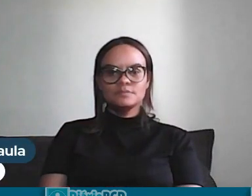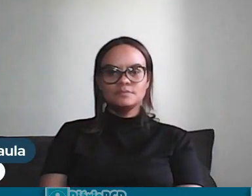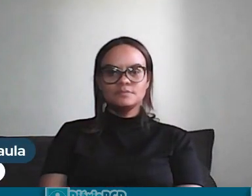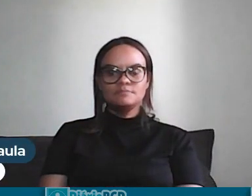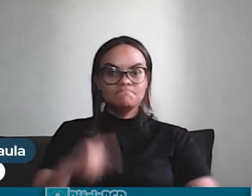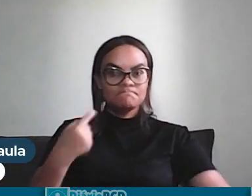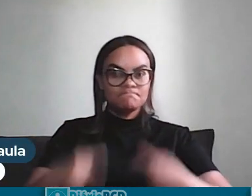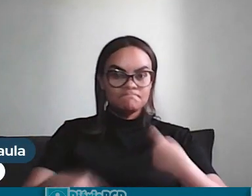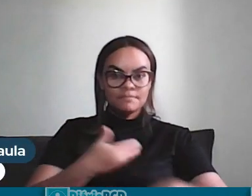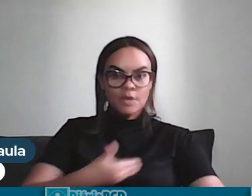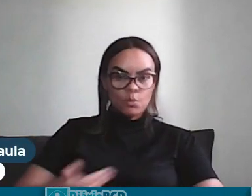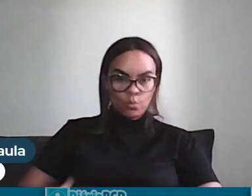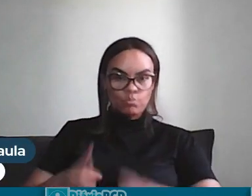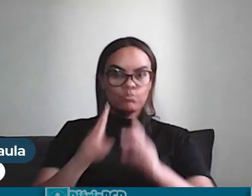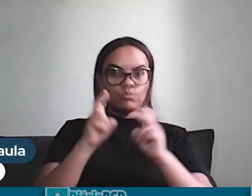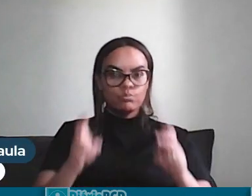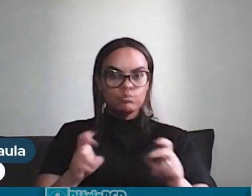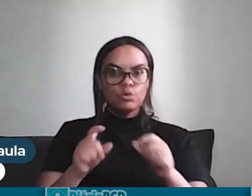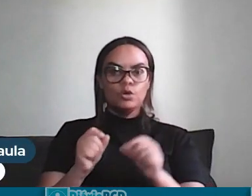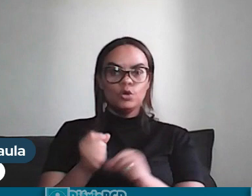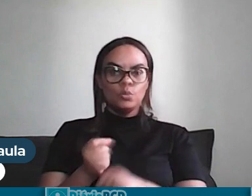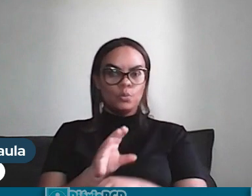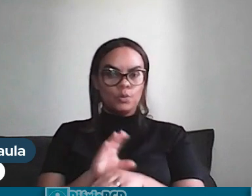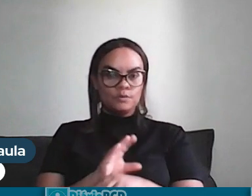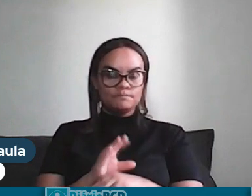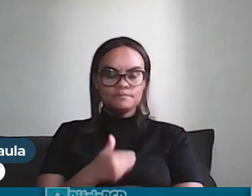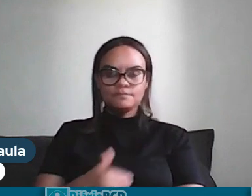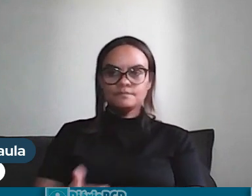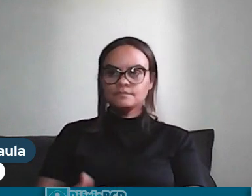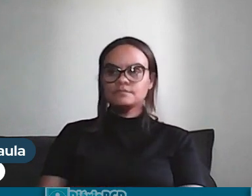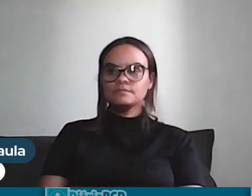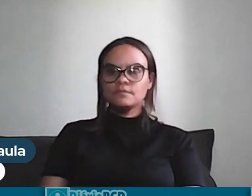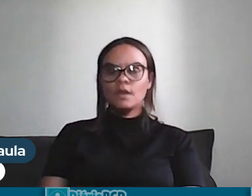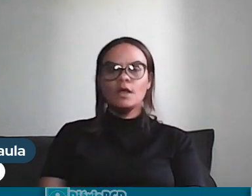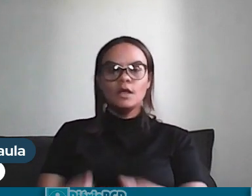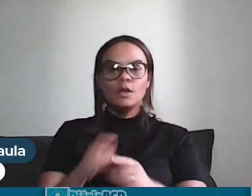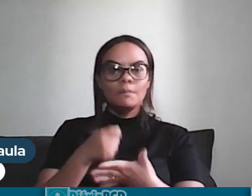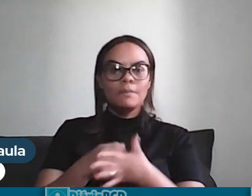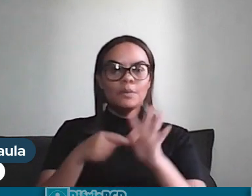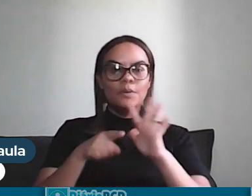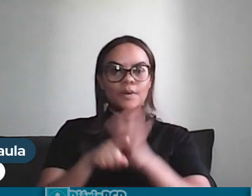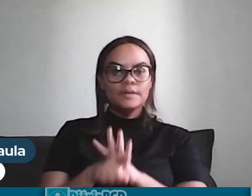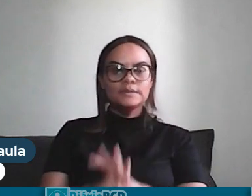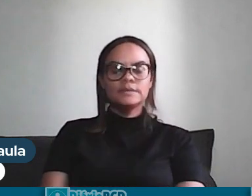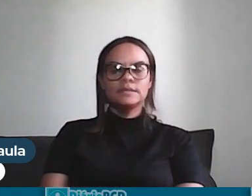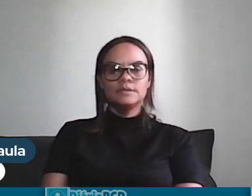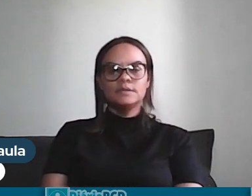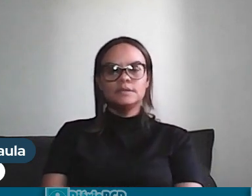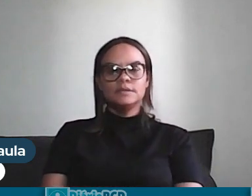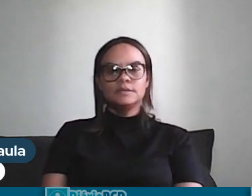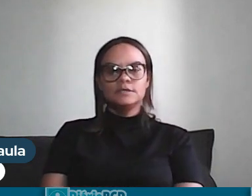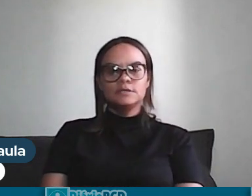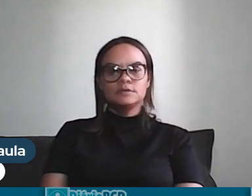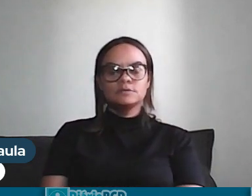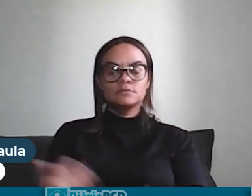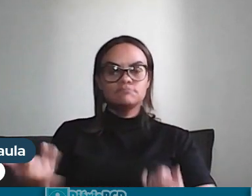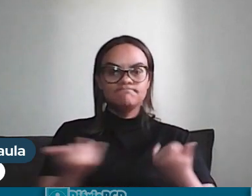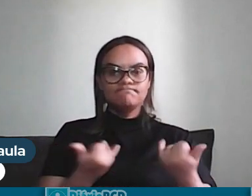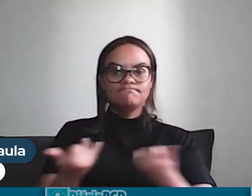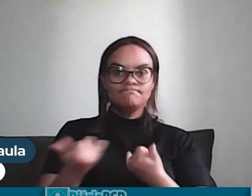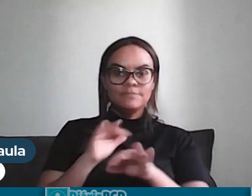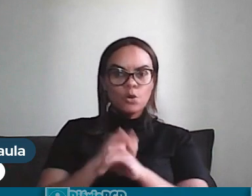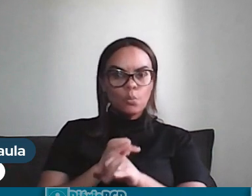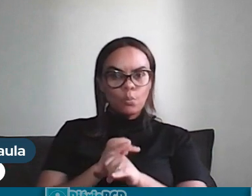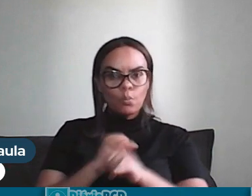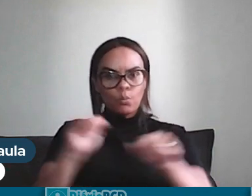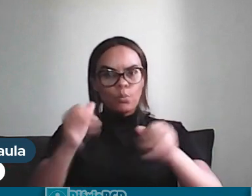políticas públicas e sobre orçamento público, doutor, eu queria reforçar essa pergunta para a senhora. As informações que foram